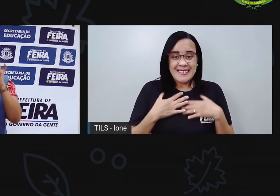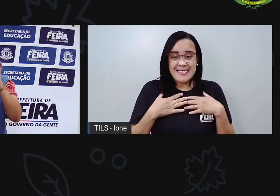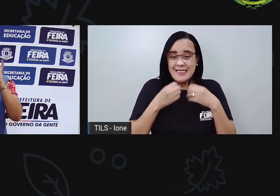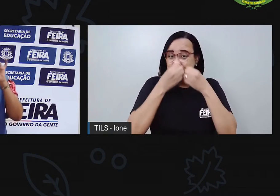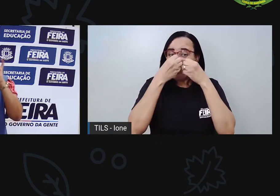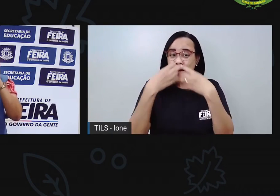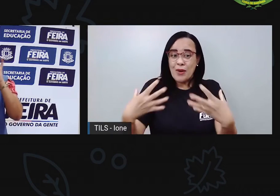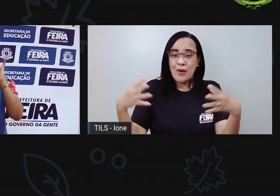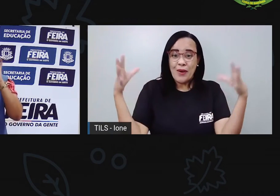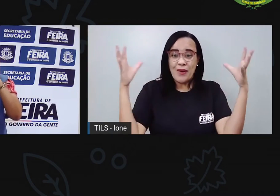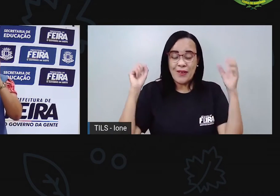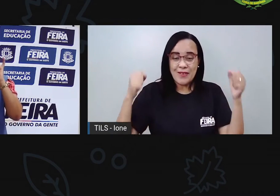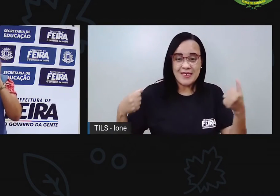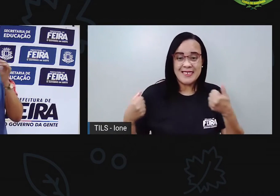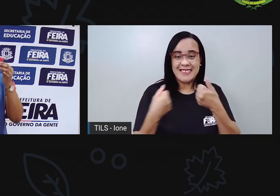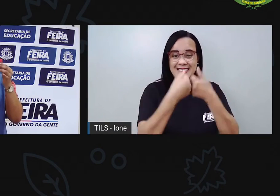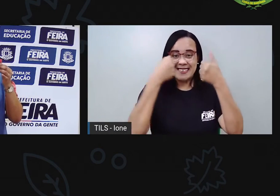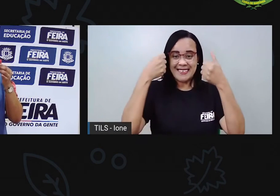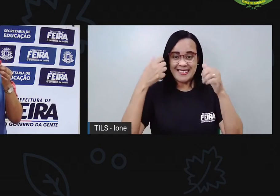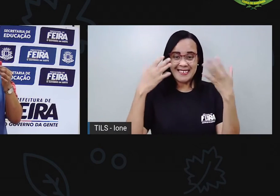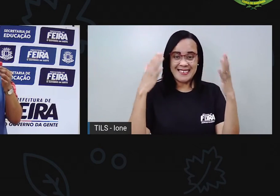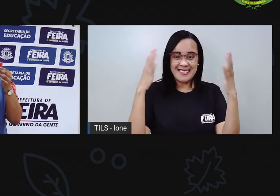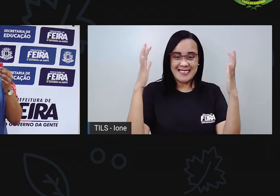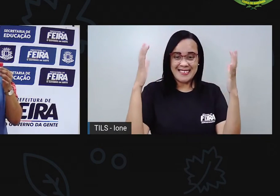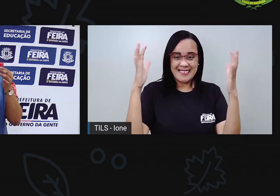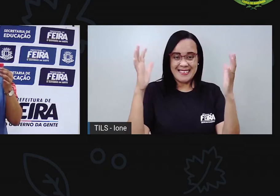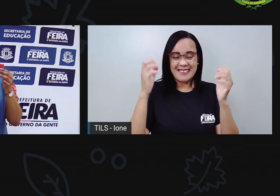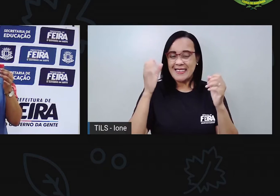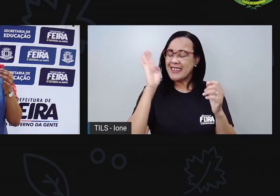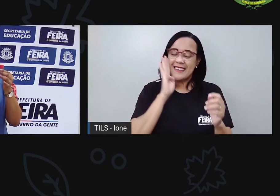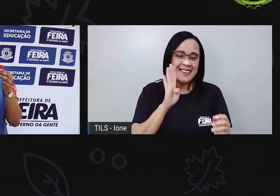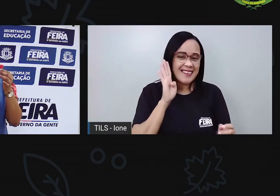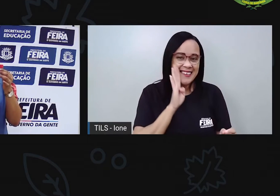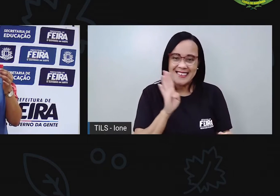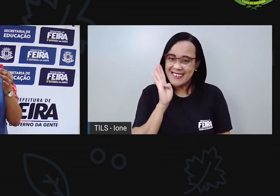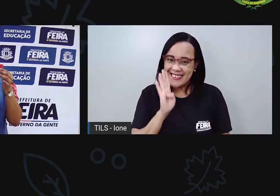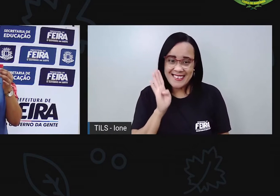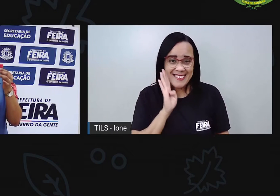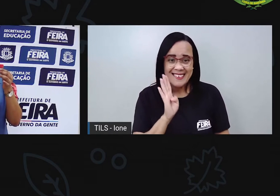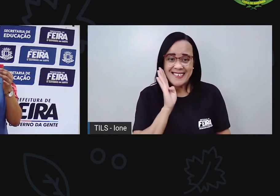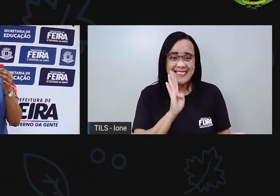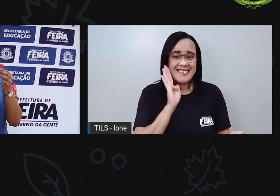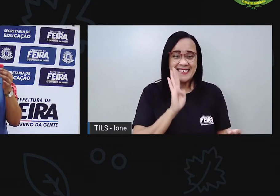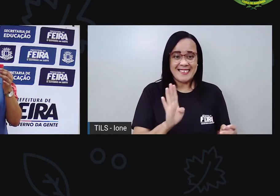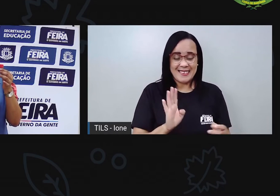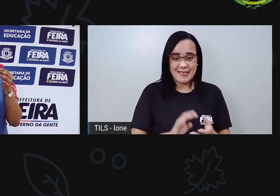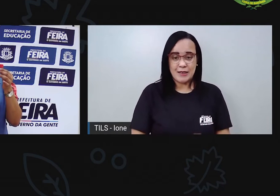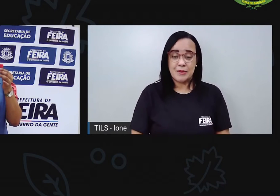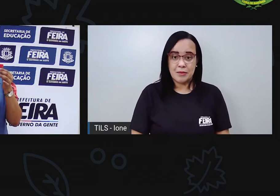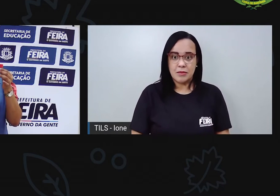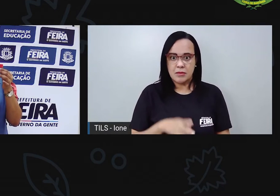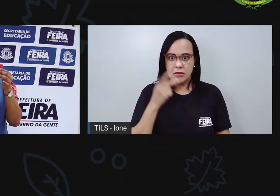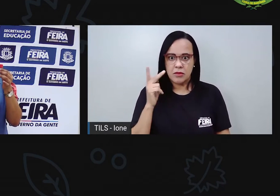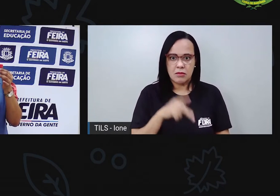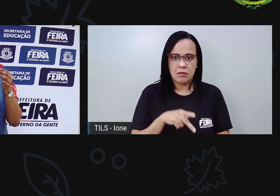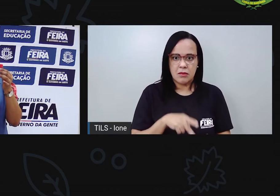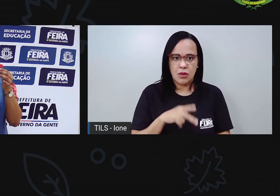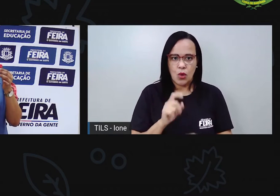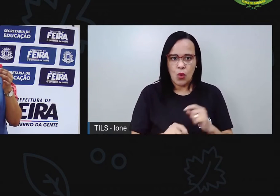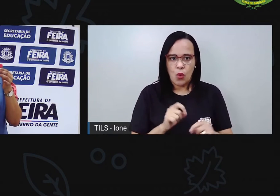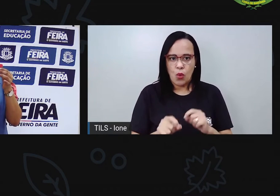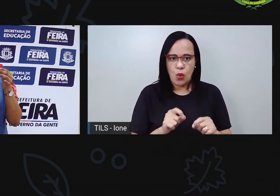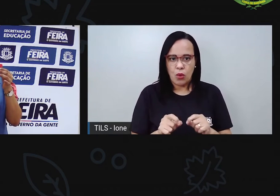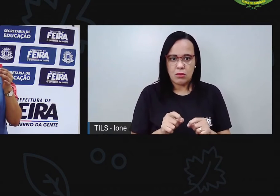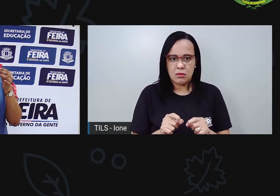bate aqui muito legal para falar a verdade eu